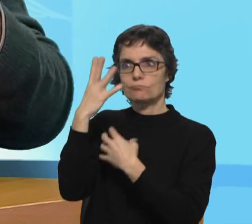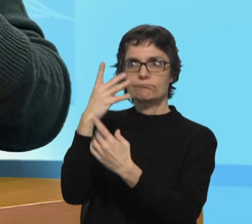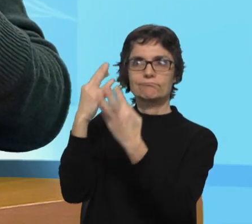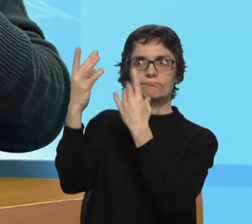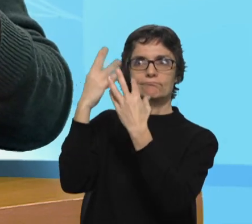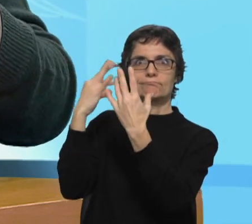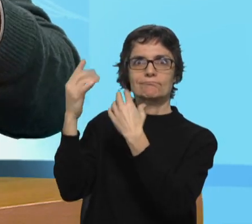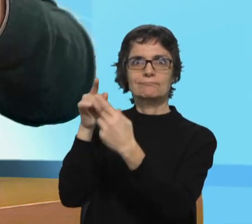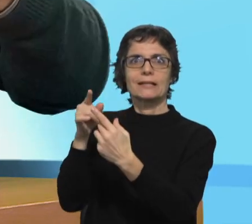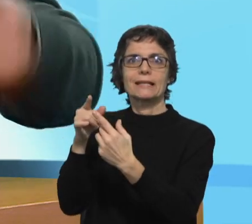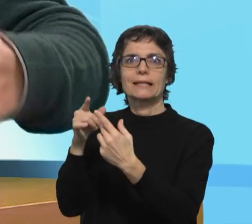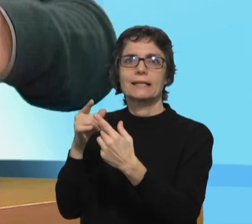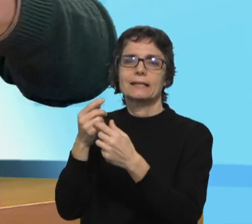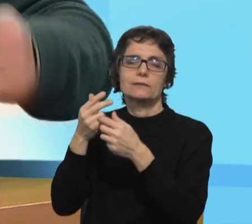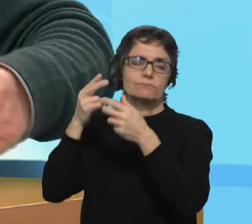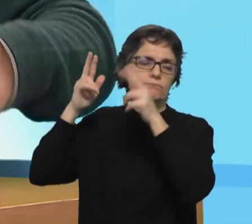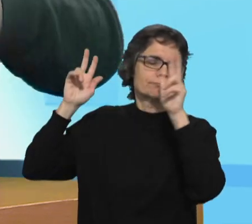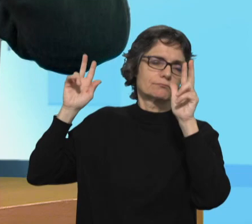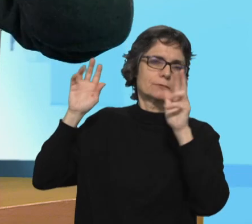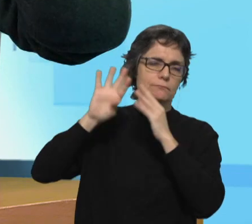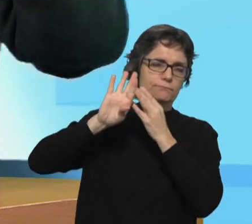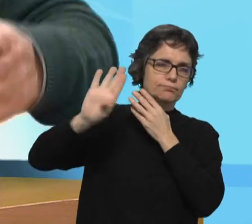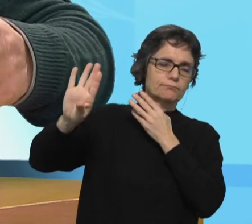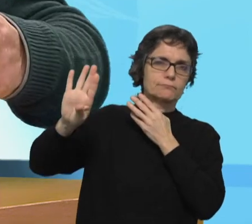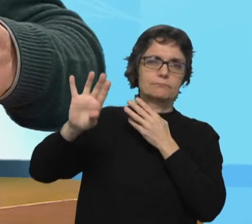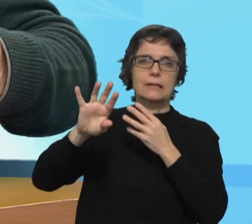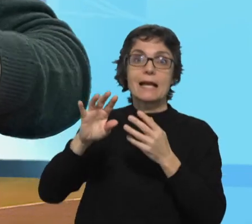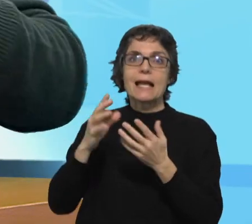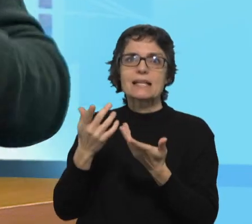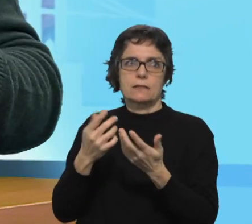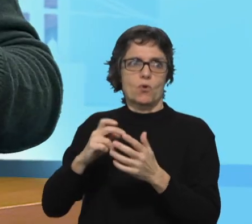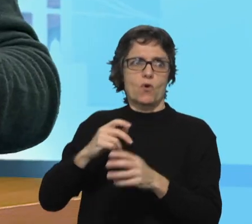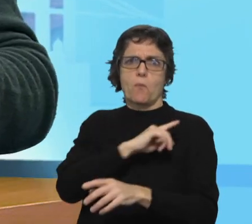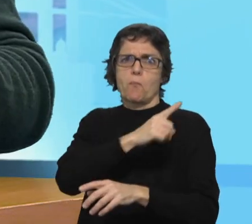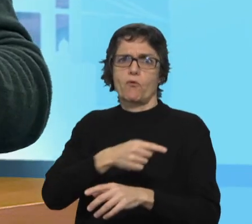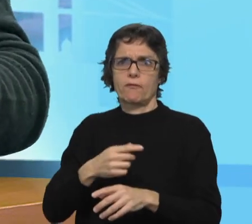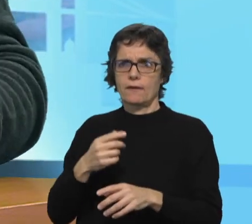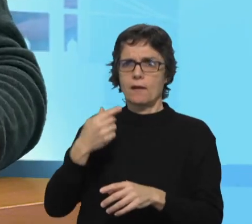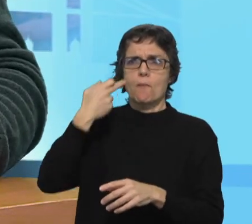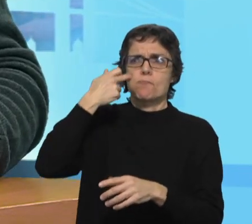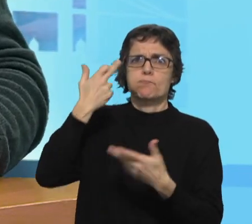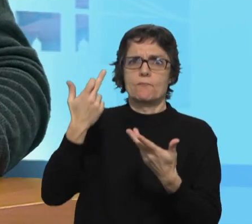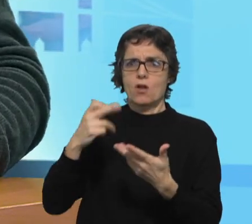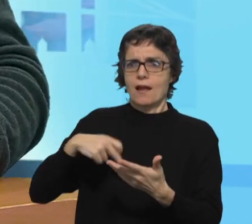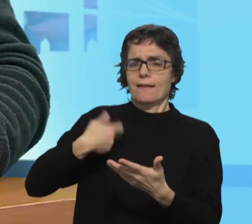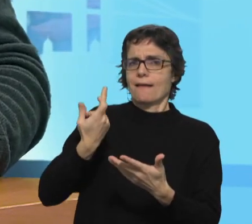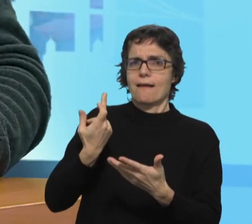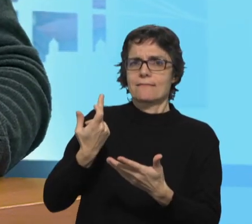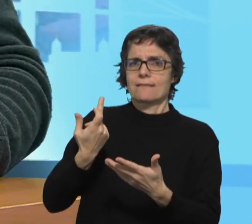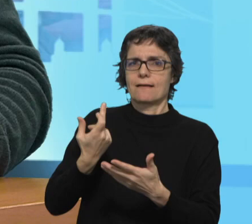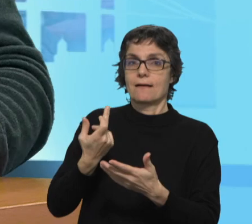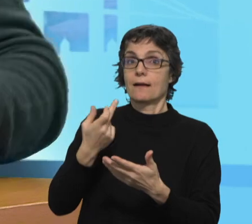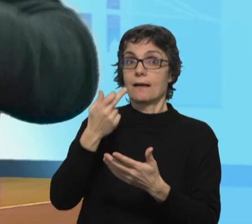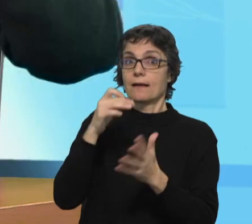as tentações do poder, da fama, da riqueza, tudo isso são aprisionamentos, não nos deixam